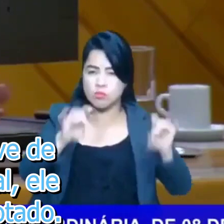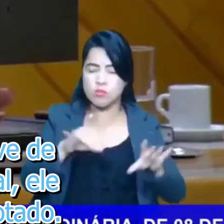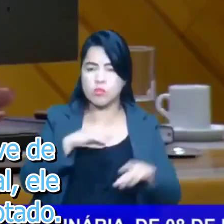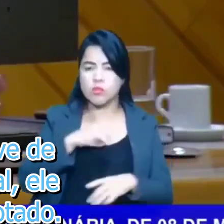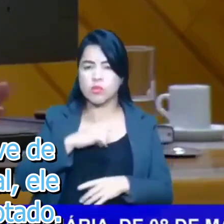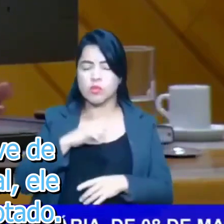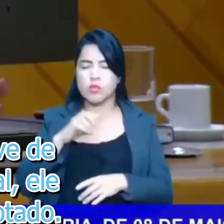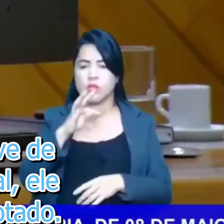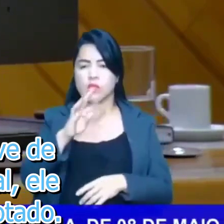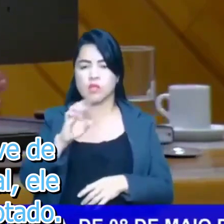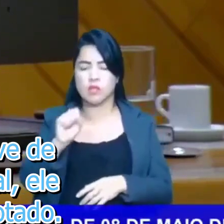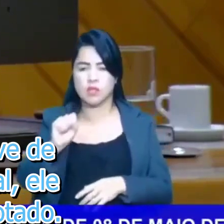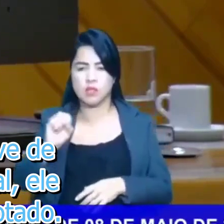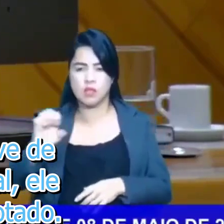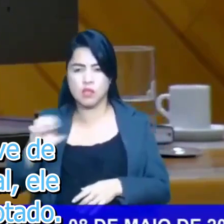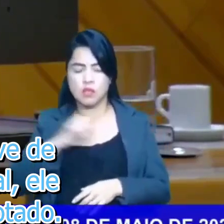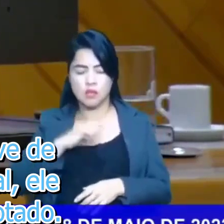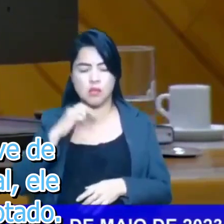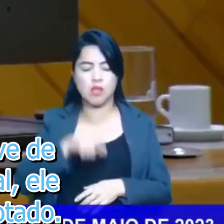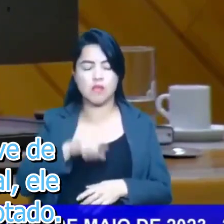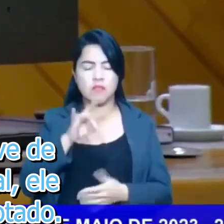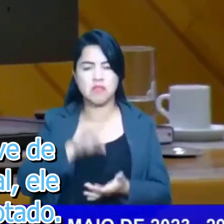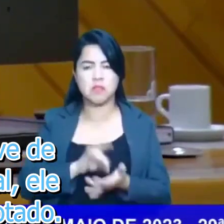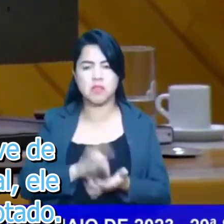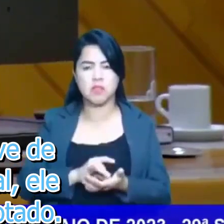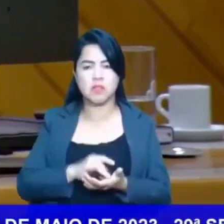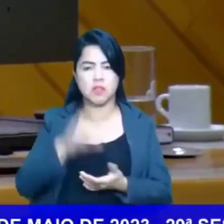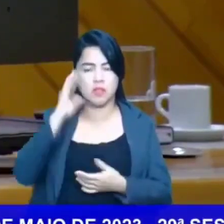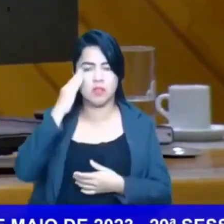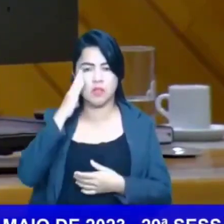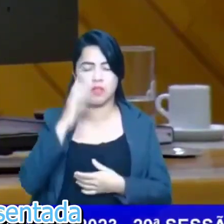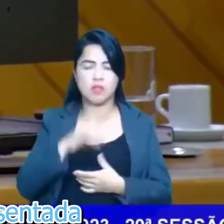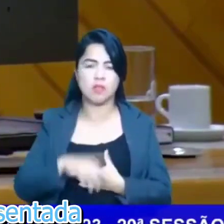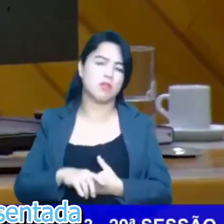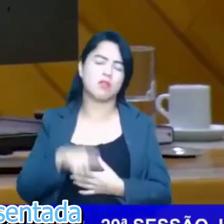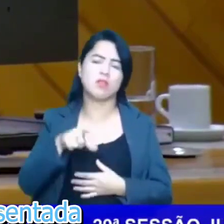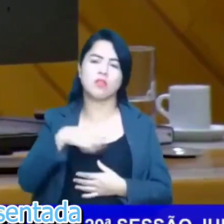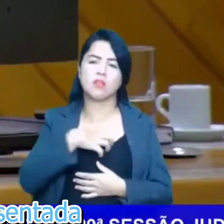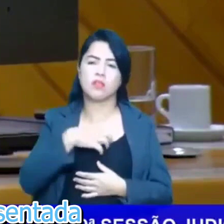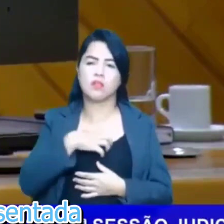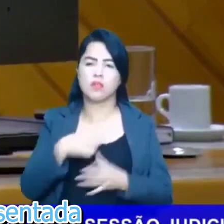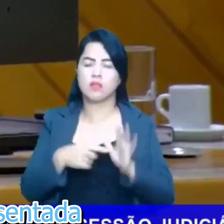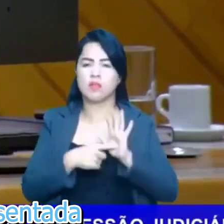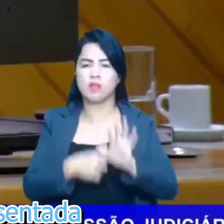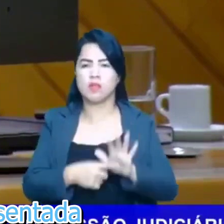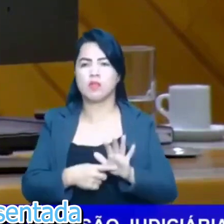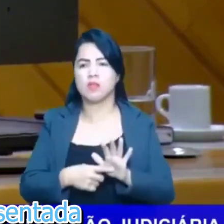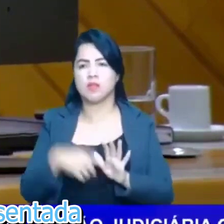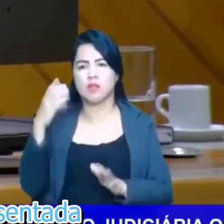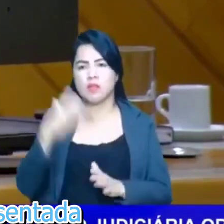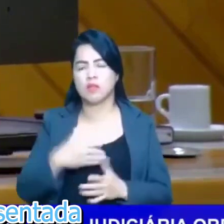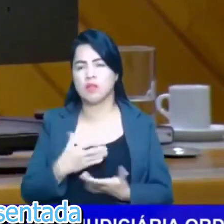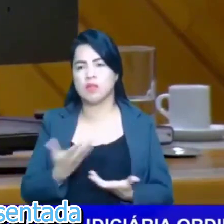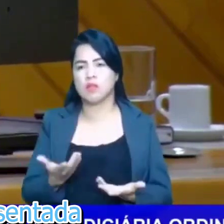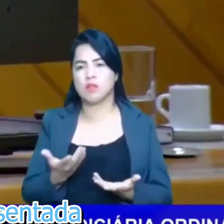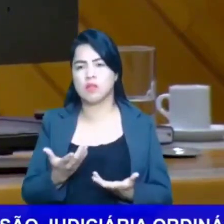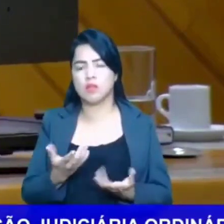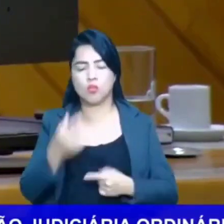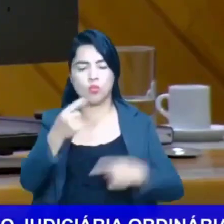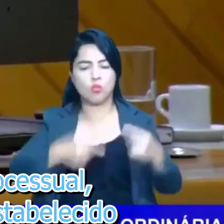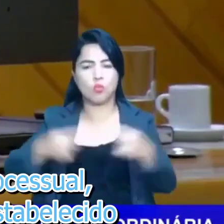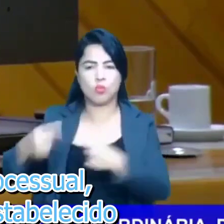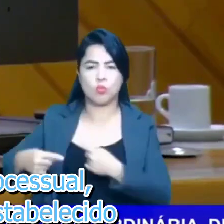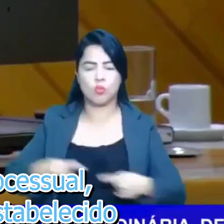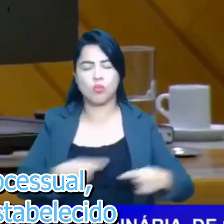manteve íntegro o entendimento que foi adotado. Então, nesse sentido, não se demonstra cabível nessa sentada a